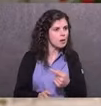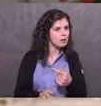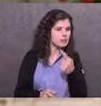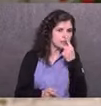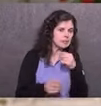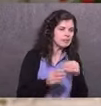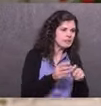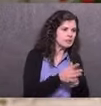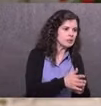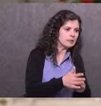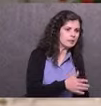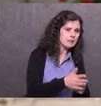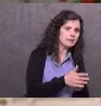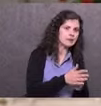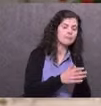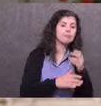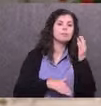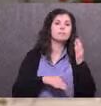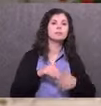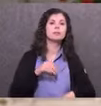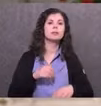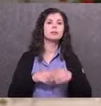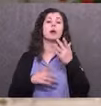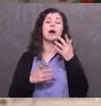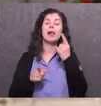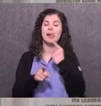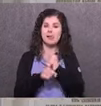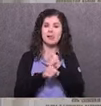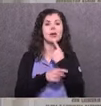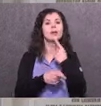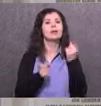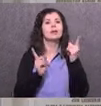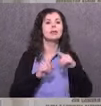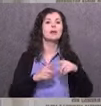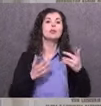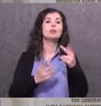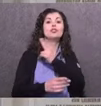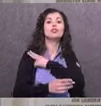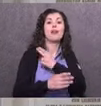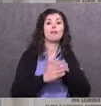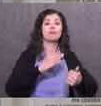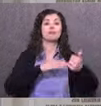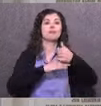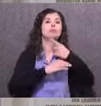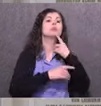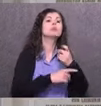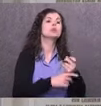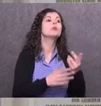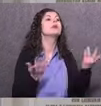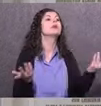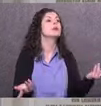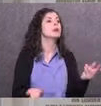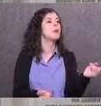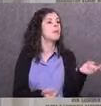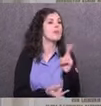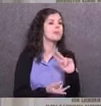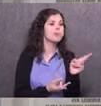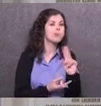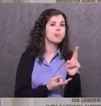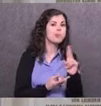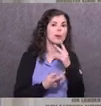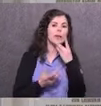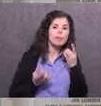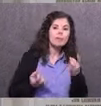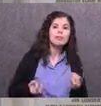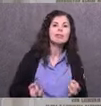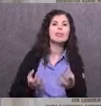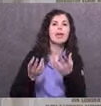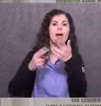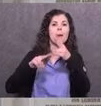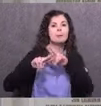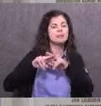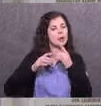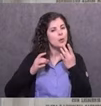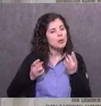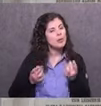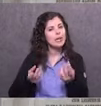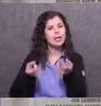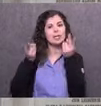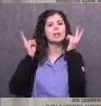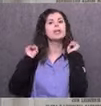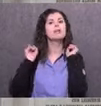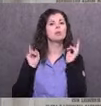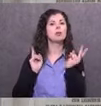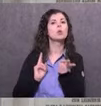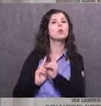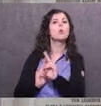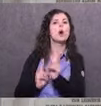governador tomou a palavra e perguntou-lhes: qual dos dois quereis que vos solte? Eles